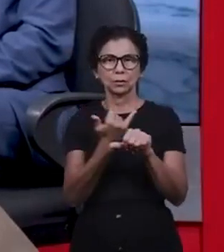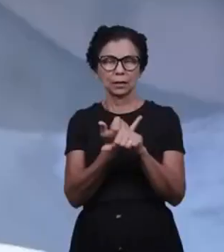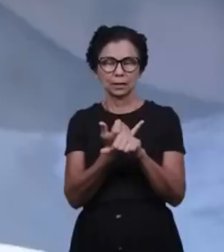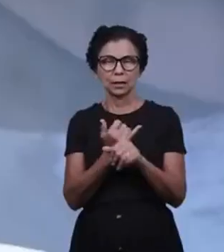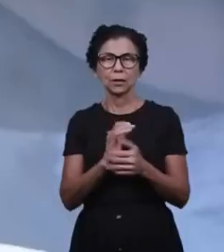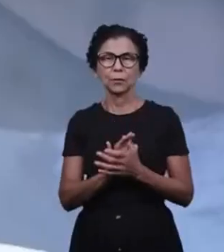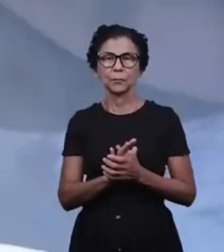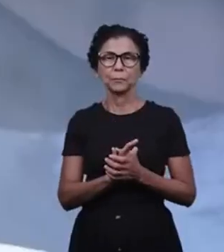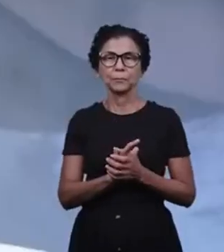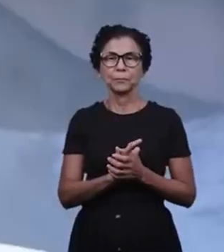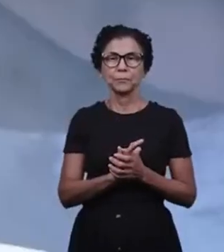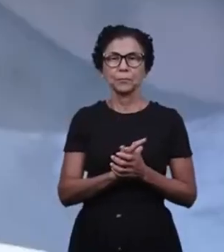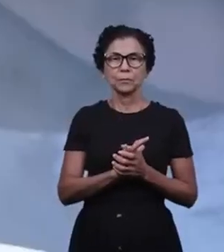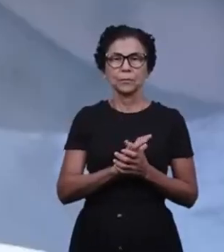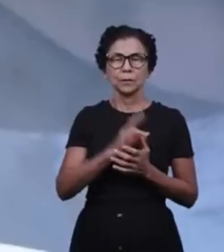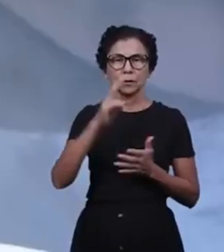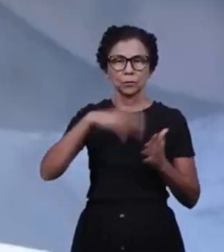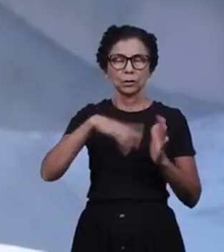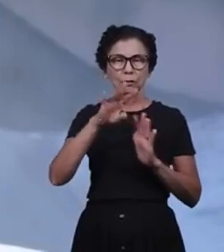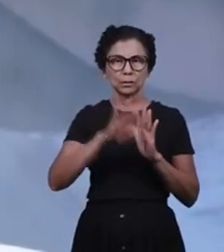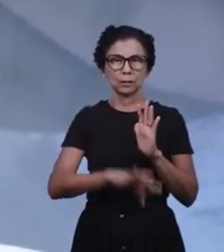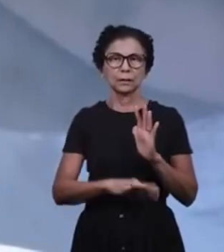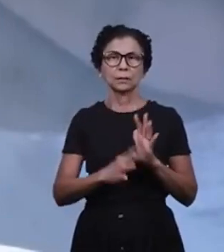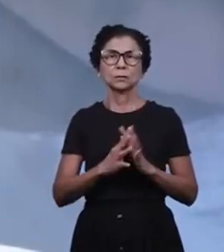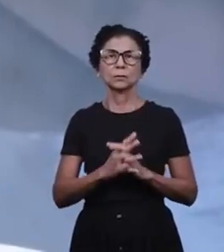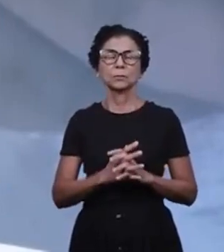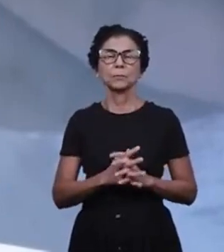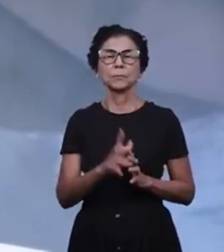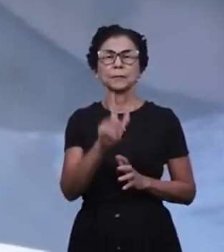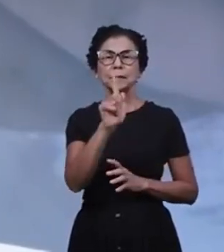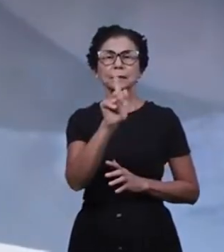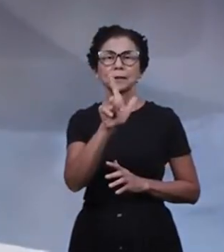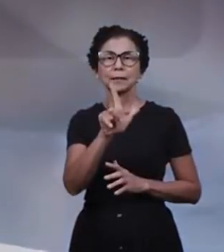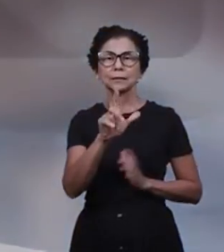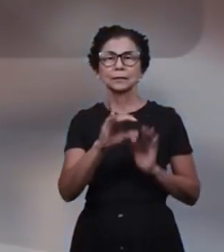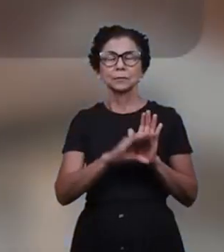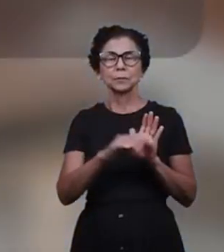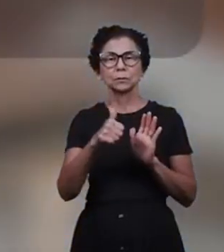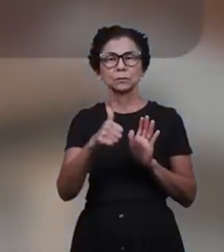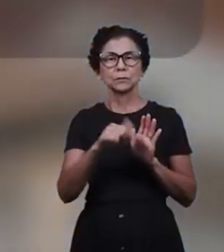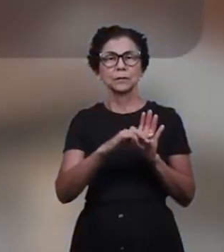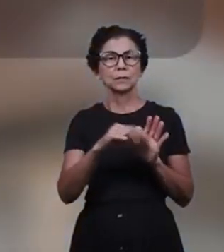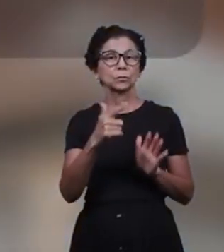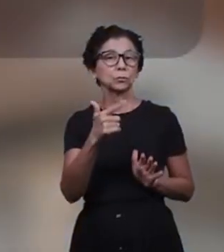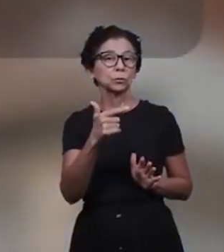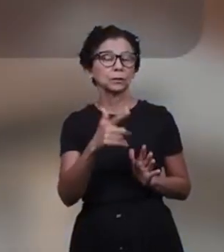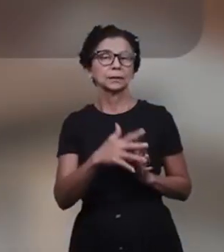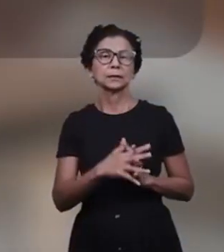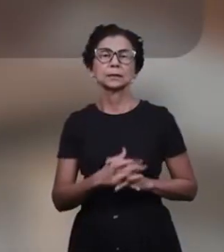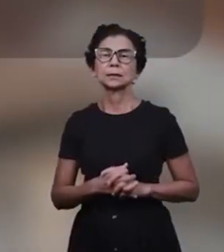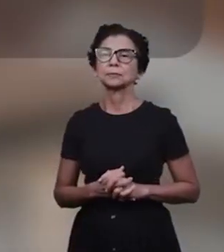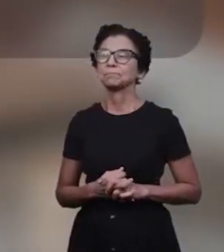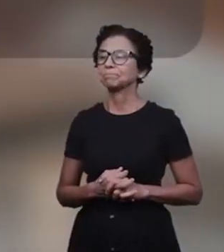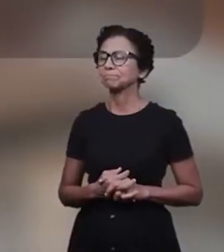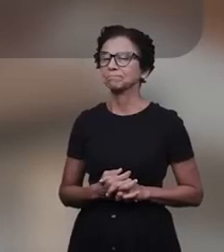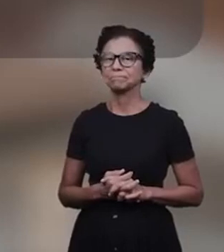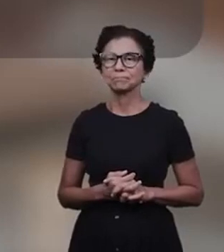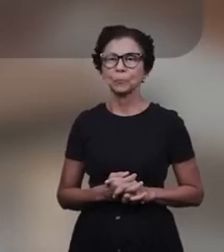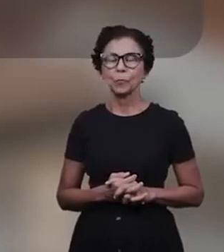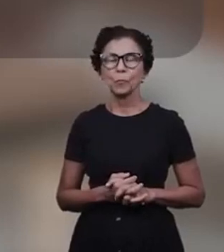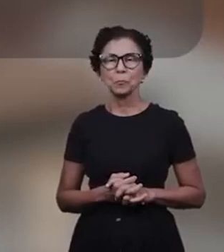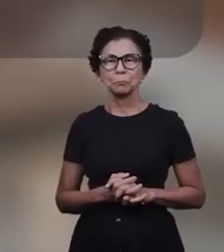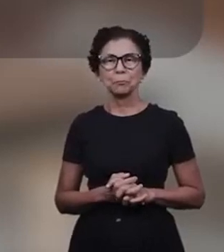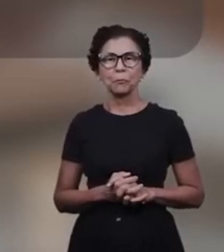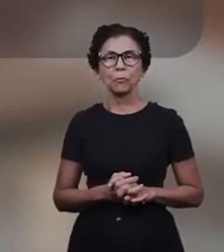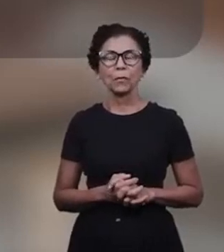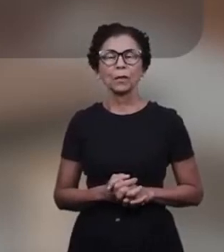bíblico que eu tinha falado aqui, mas agora o texto Gálatas 1:12 diz assim: porque não recebi nem aprendi de homem algum, mas